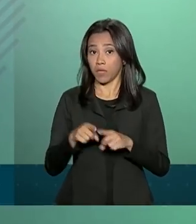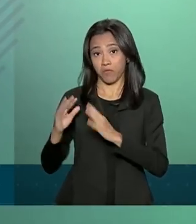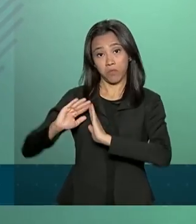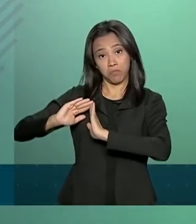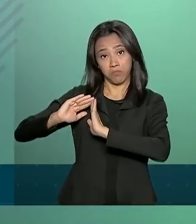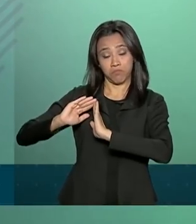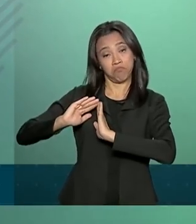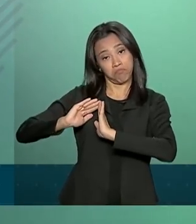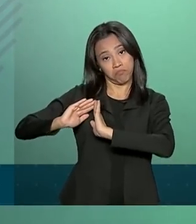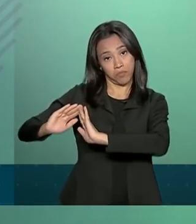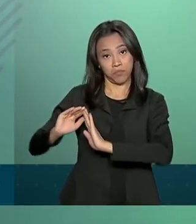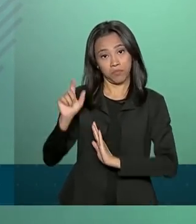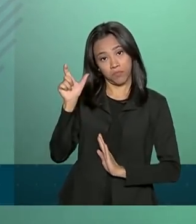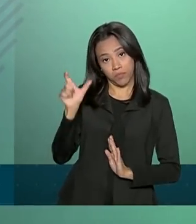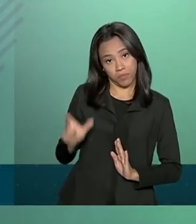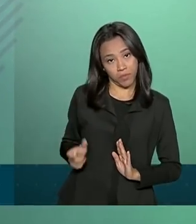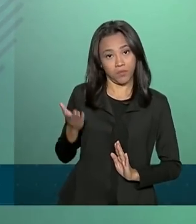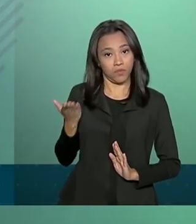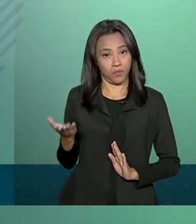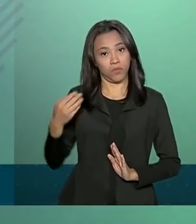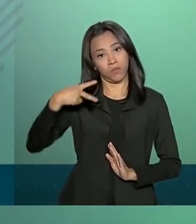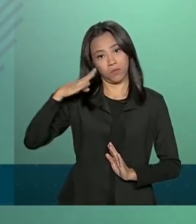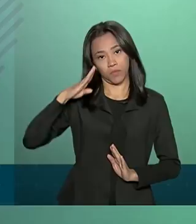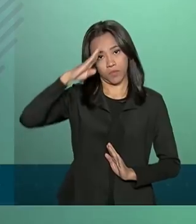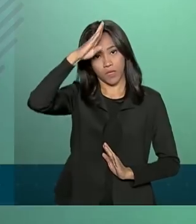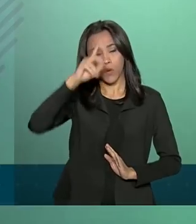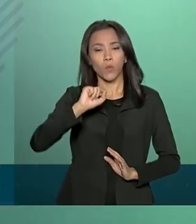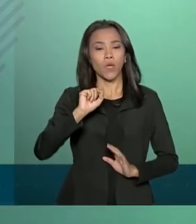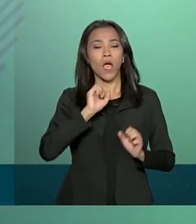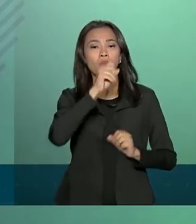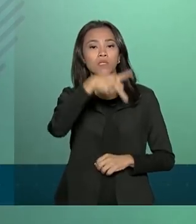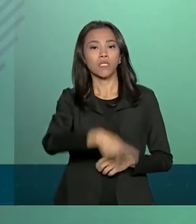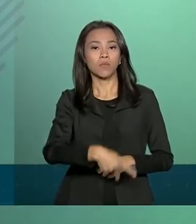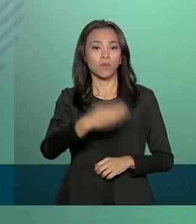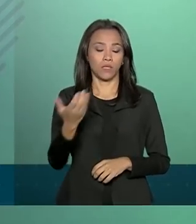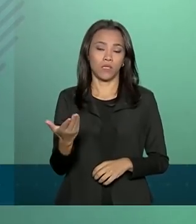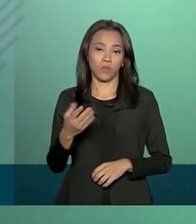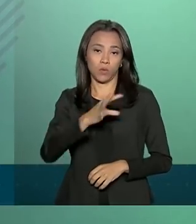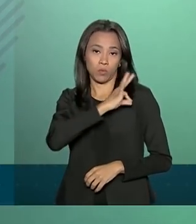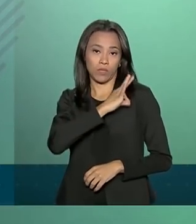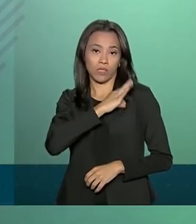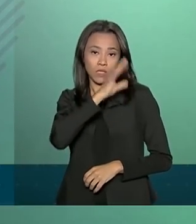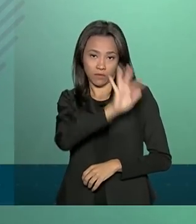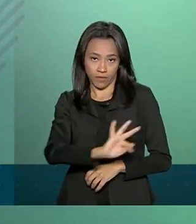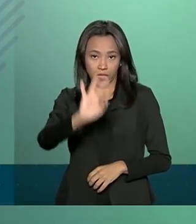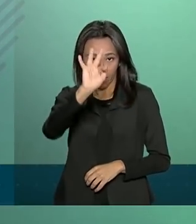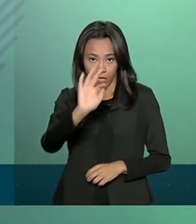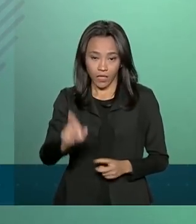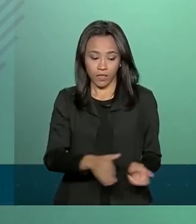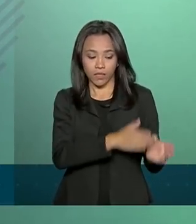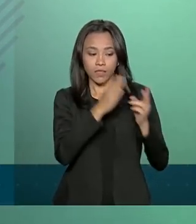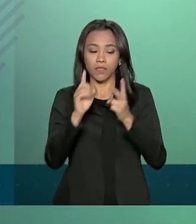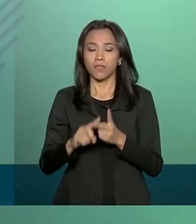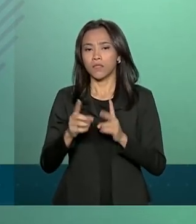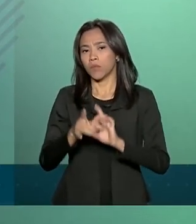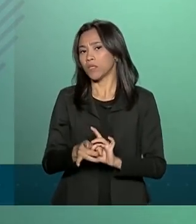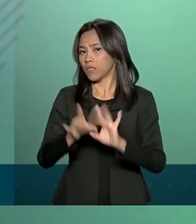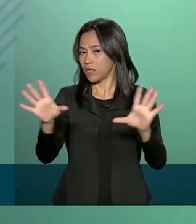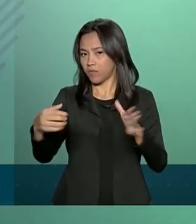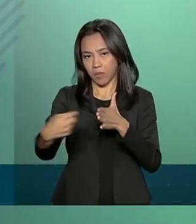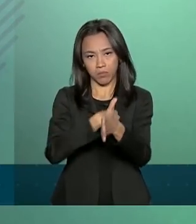da aposentadoria especial dos policiais federais depois colocaram à disposição para